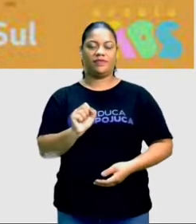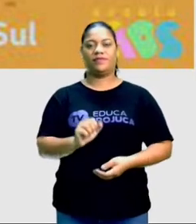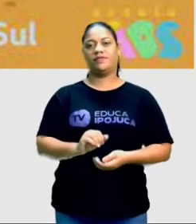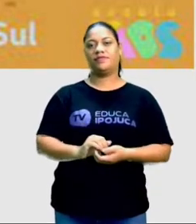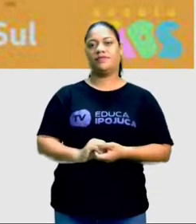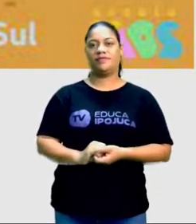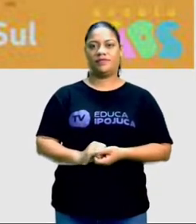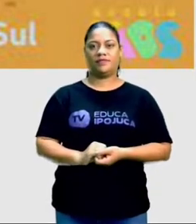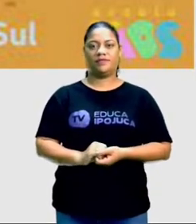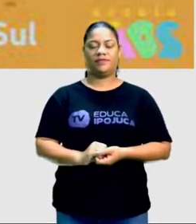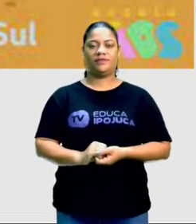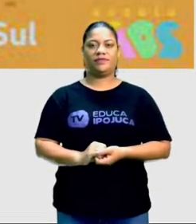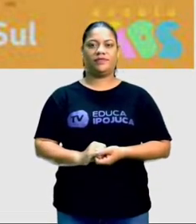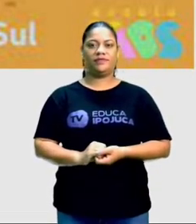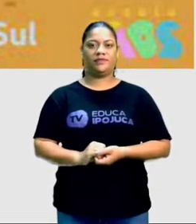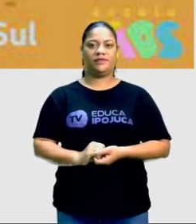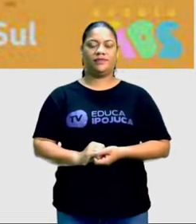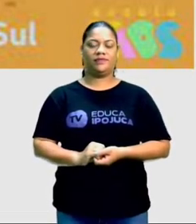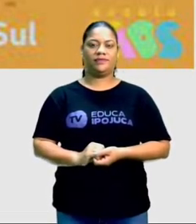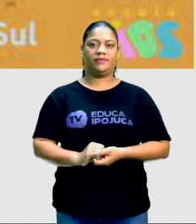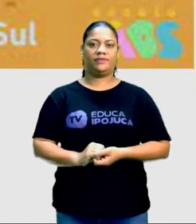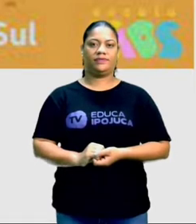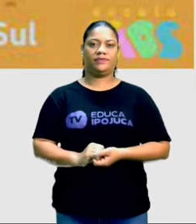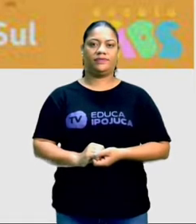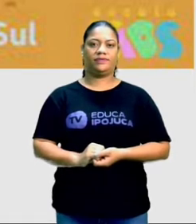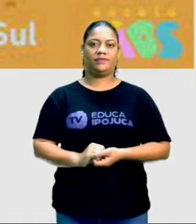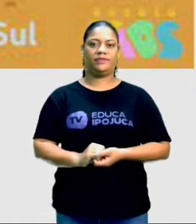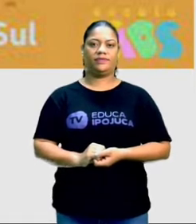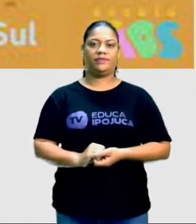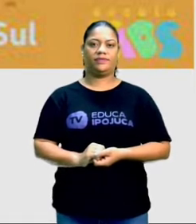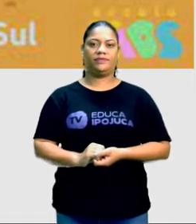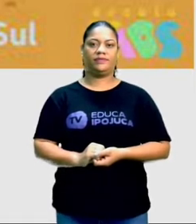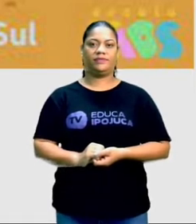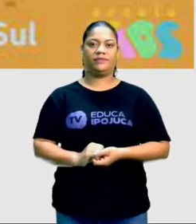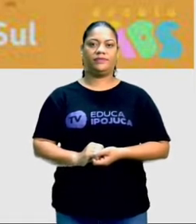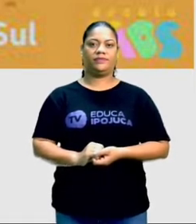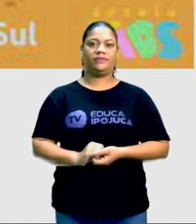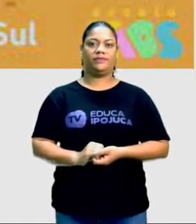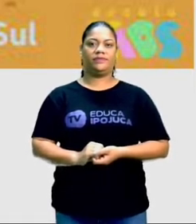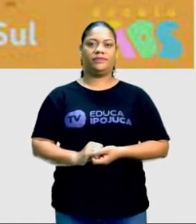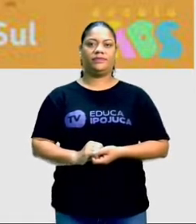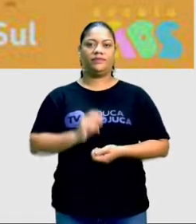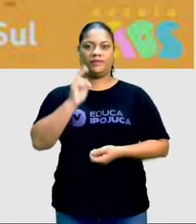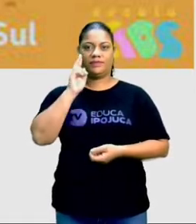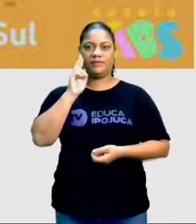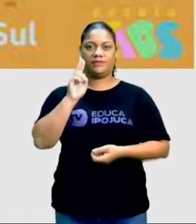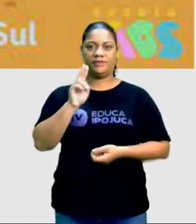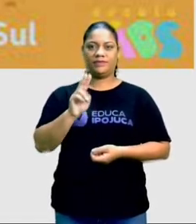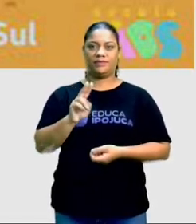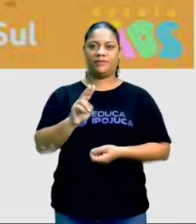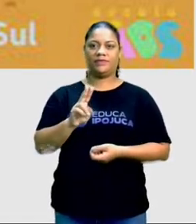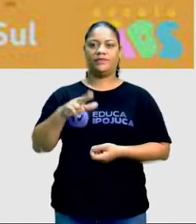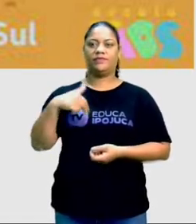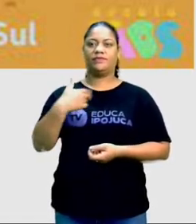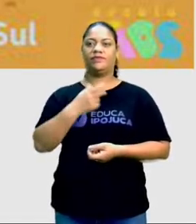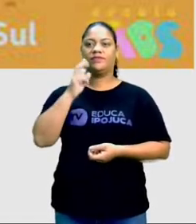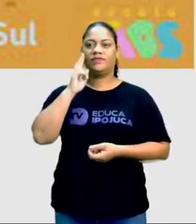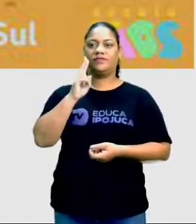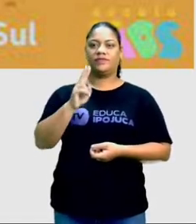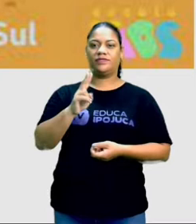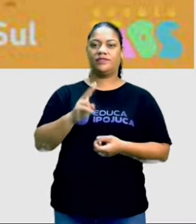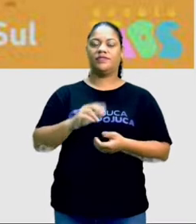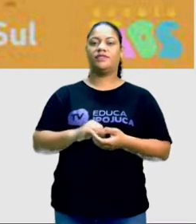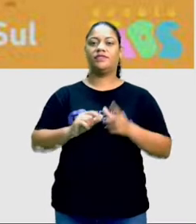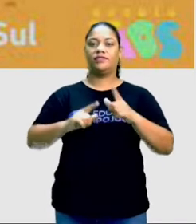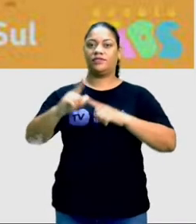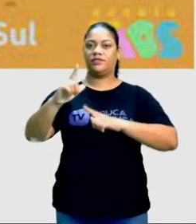de meridional ou austral. Olha aqui esse olhar da rosa dos ventos, que é o que a gente fala, que é essa